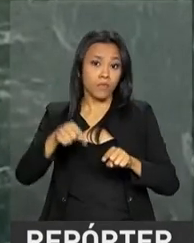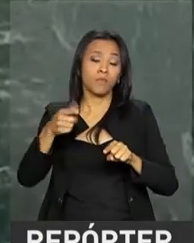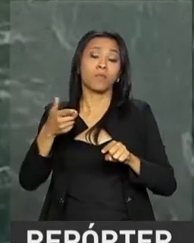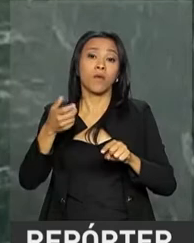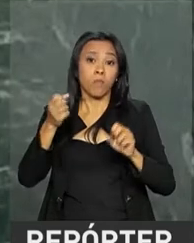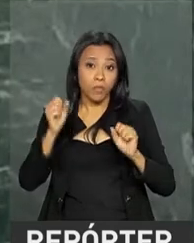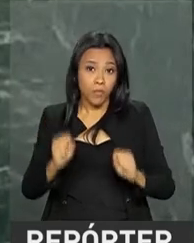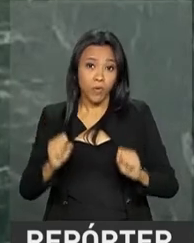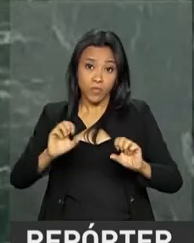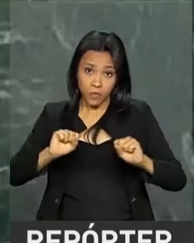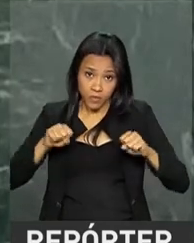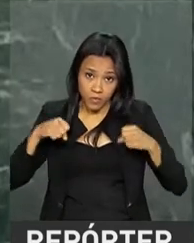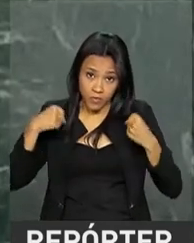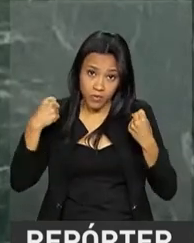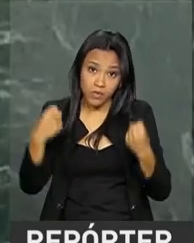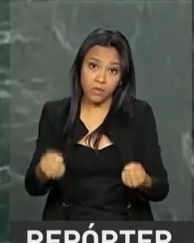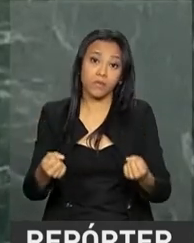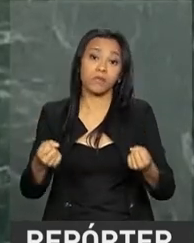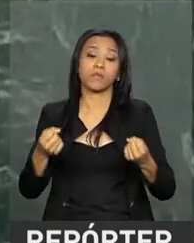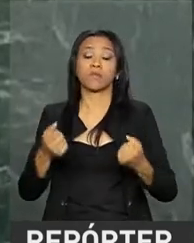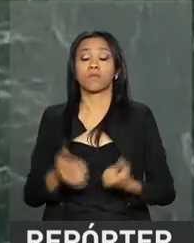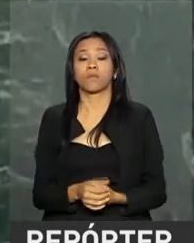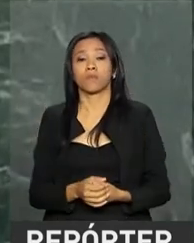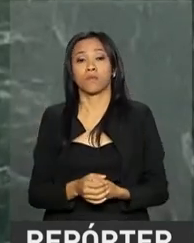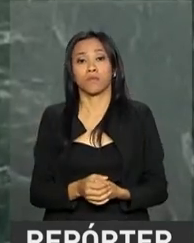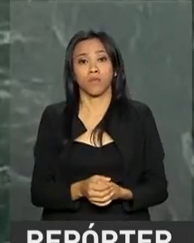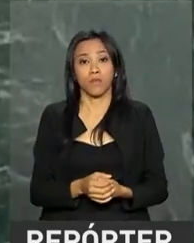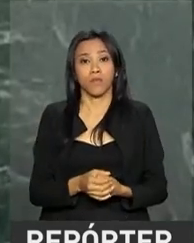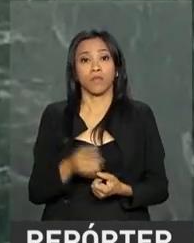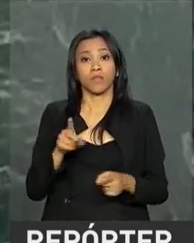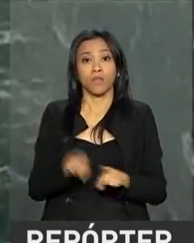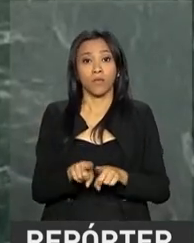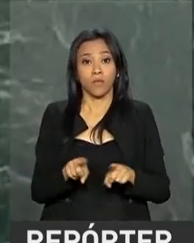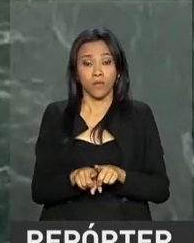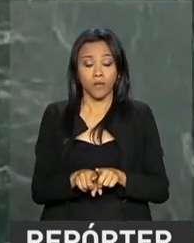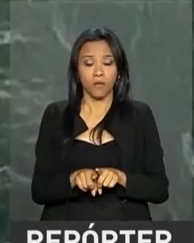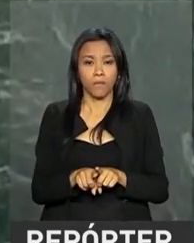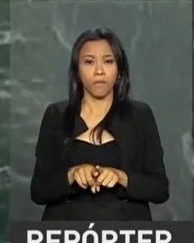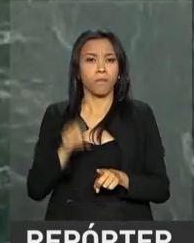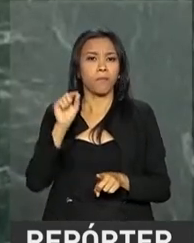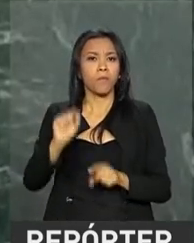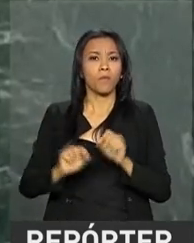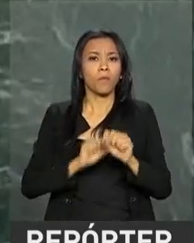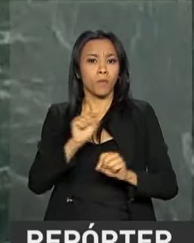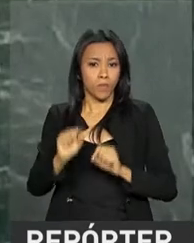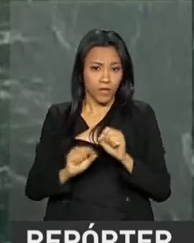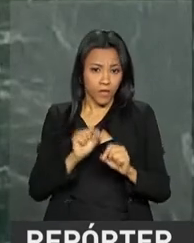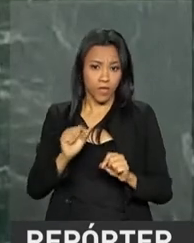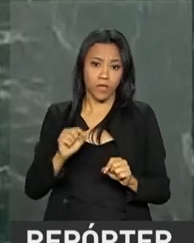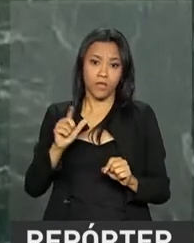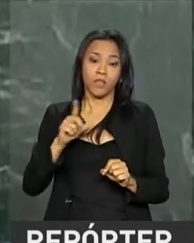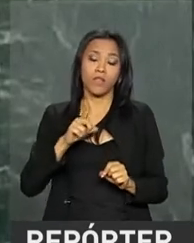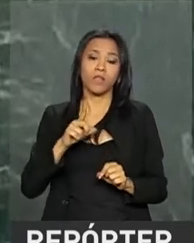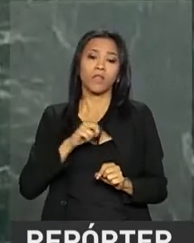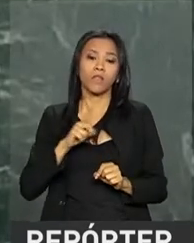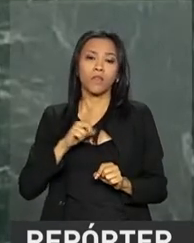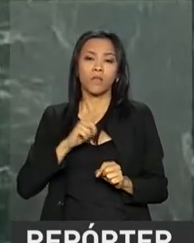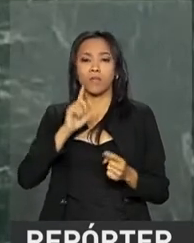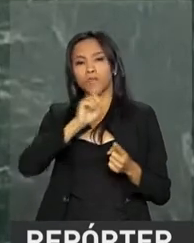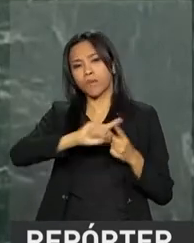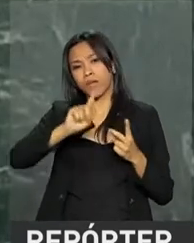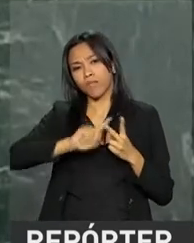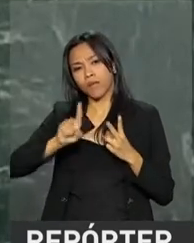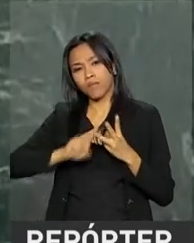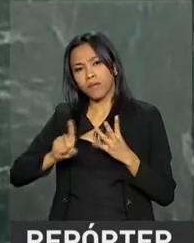e eficácia não por outra razão sustentamos ao lado de tantos outros